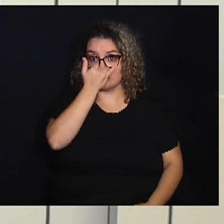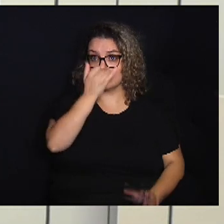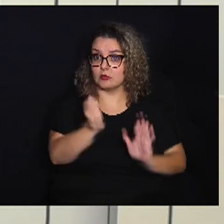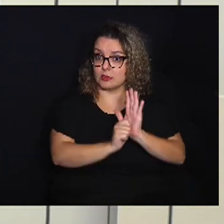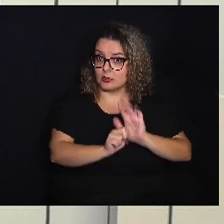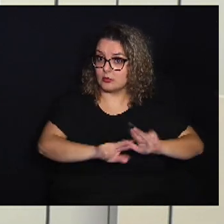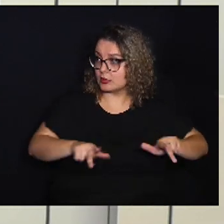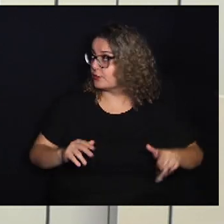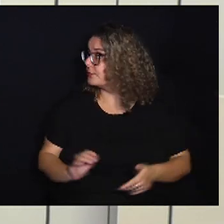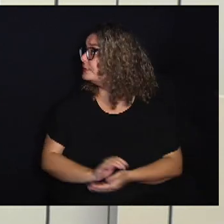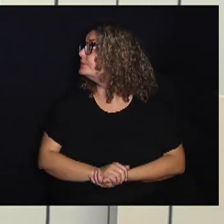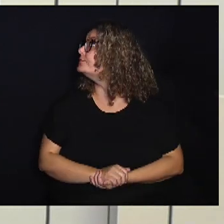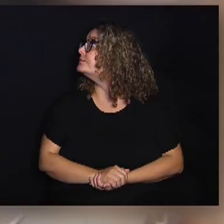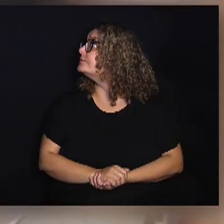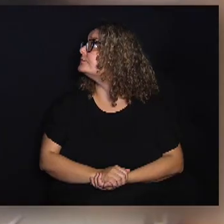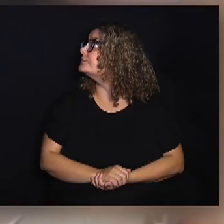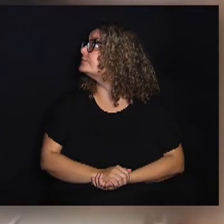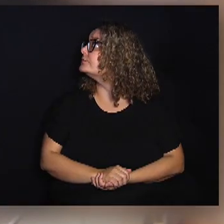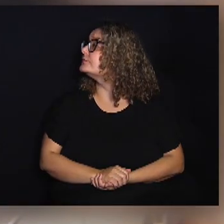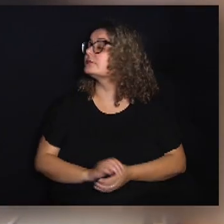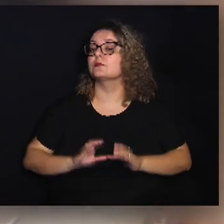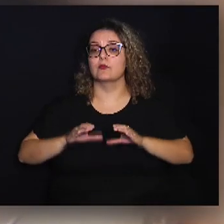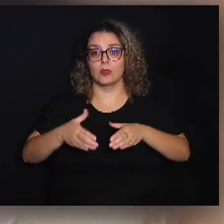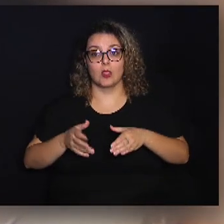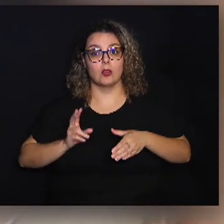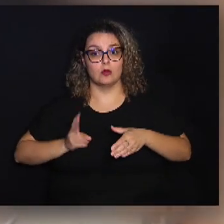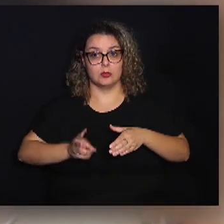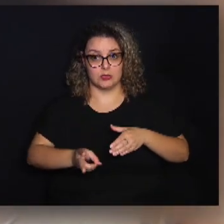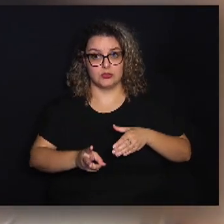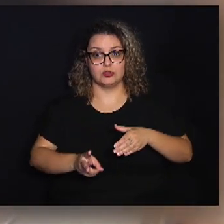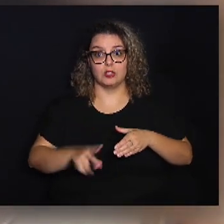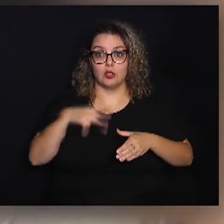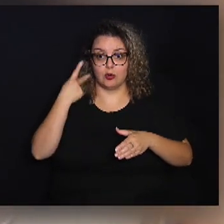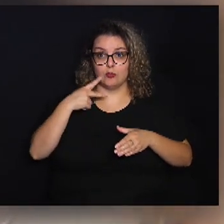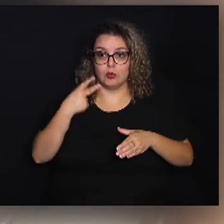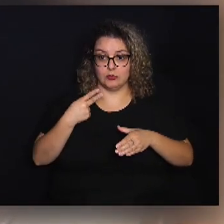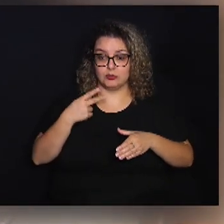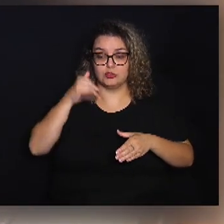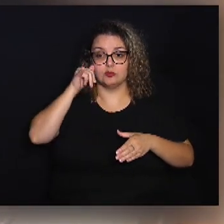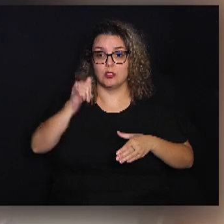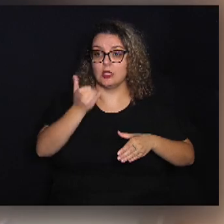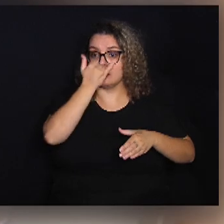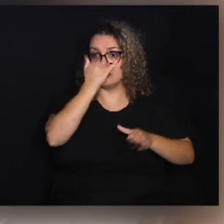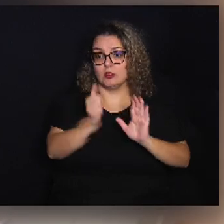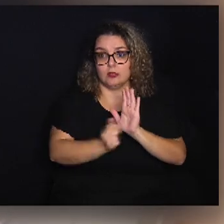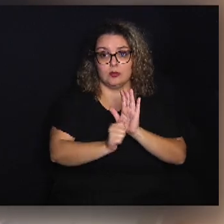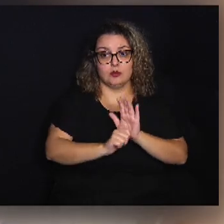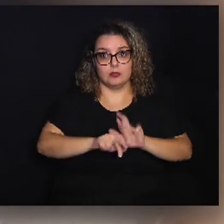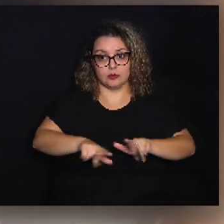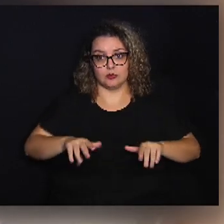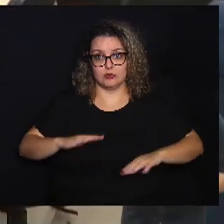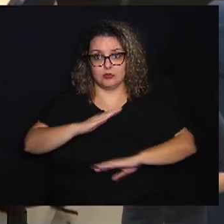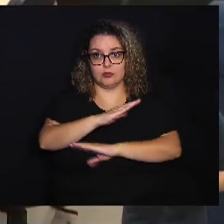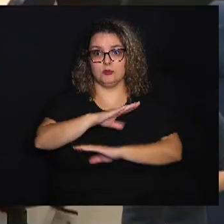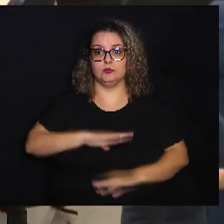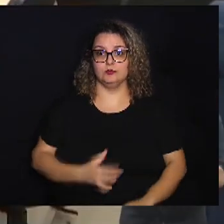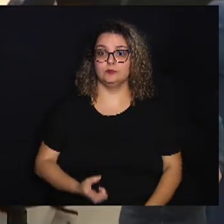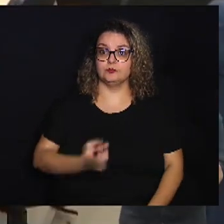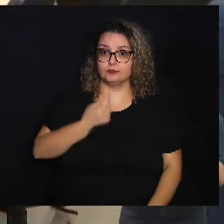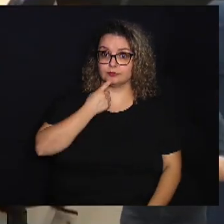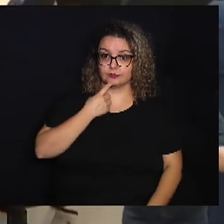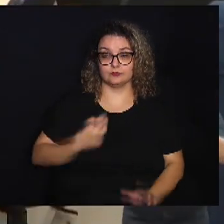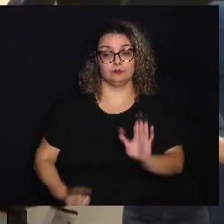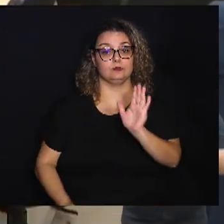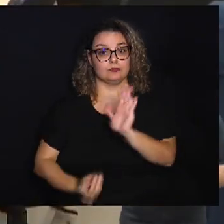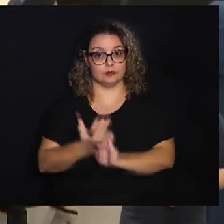Drogas. A Comissão Permanente de Políticas de Prevenção às Drogas da Câmara de Campinas foi